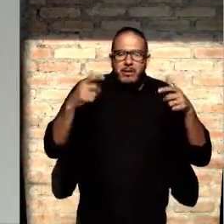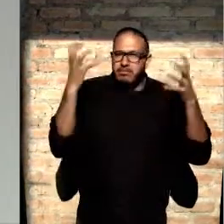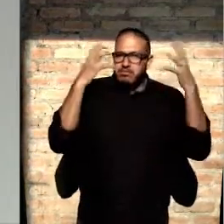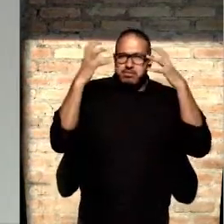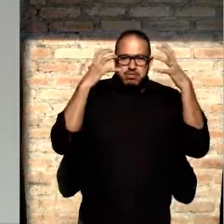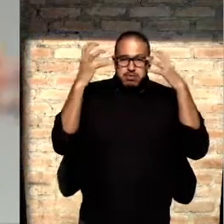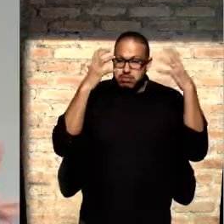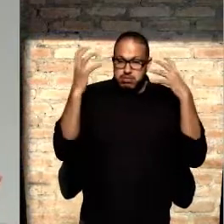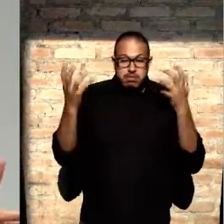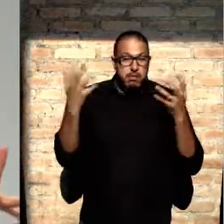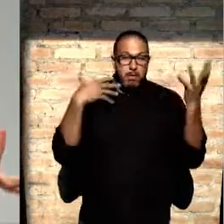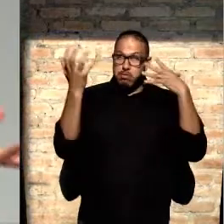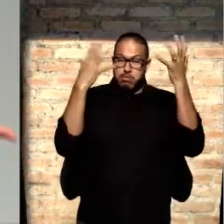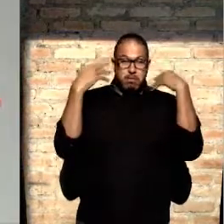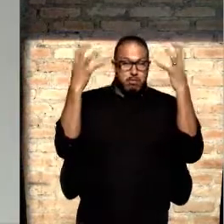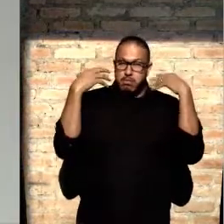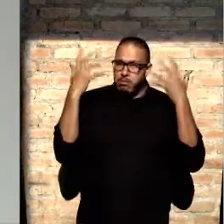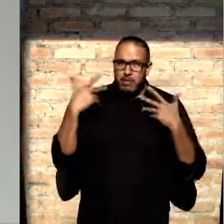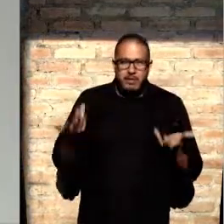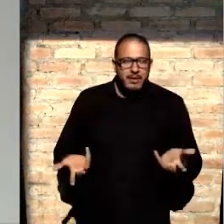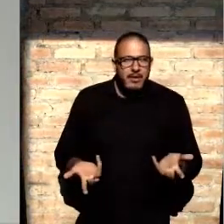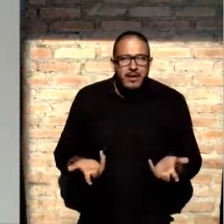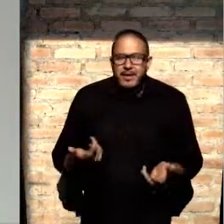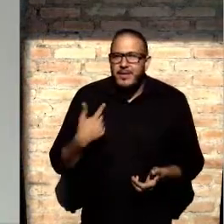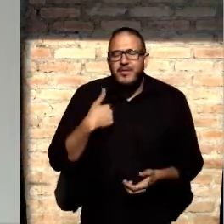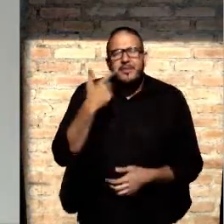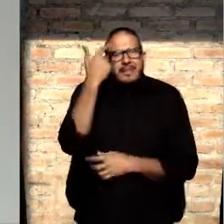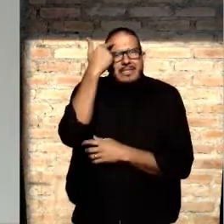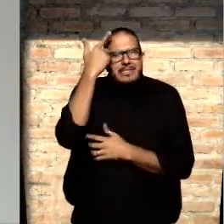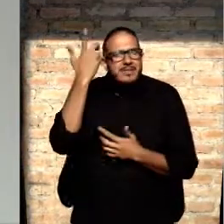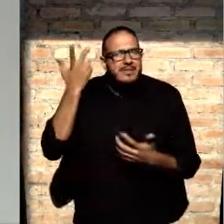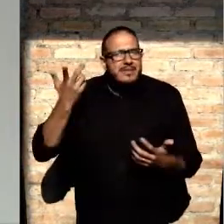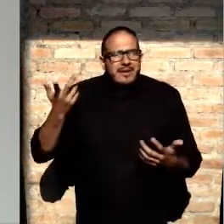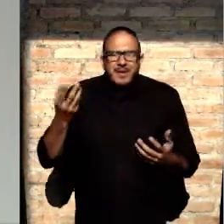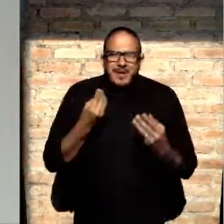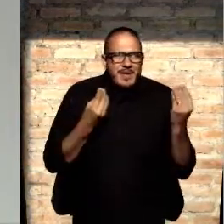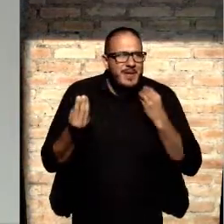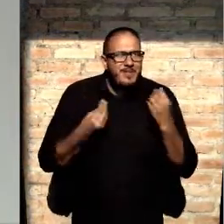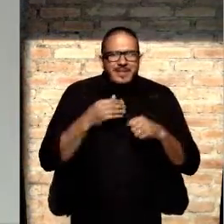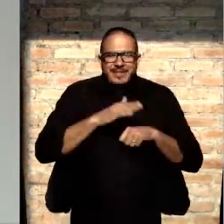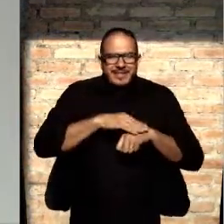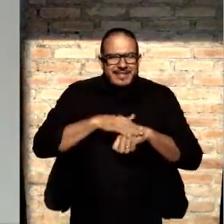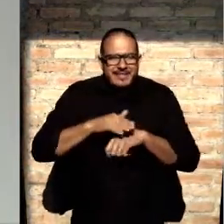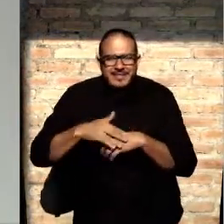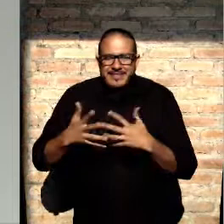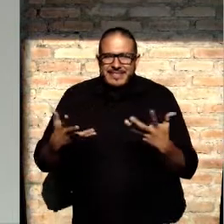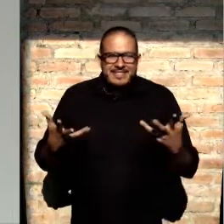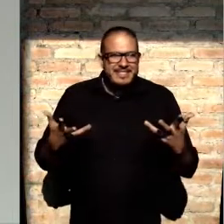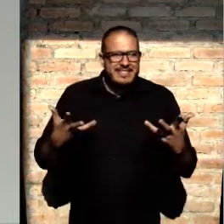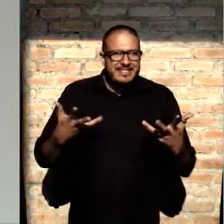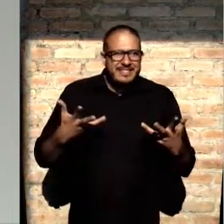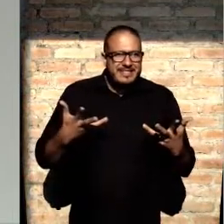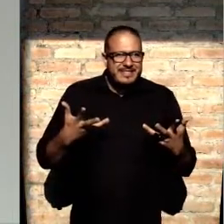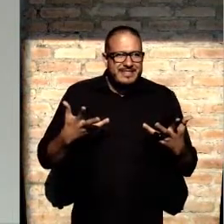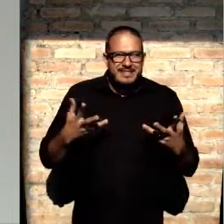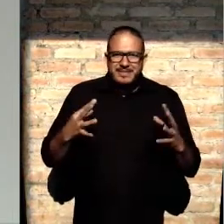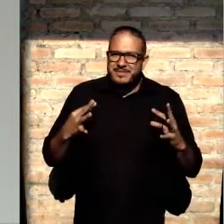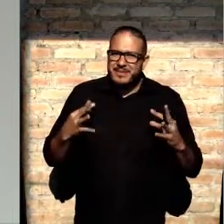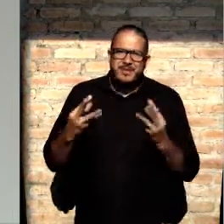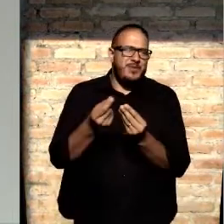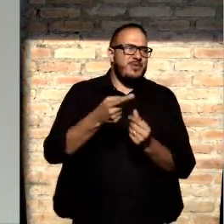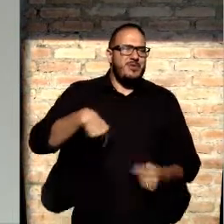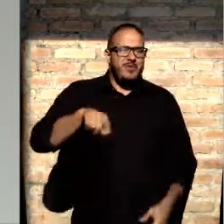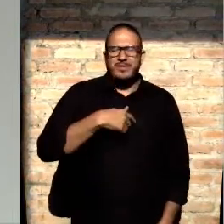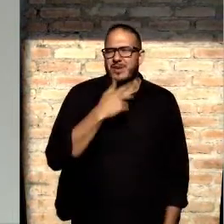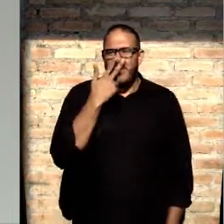tem muito de tudo eu fico pensando o que fazer com todos nós acho que não